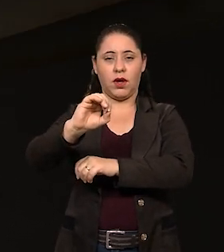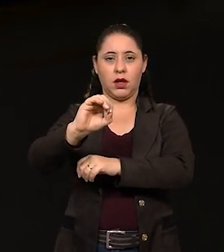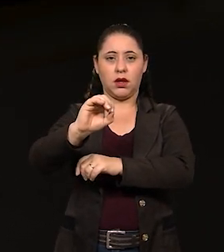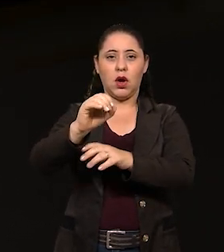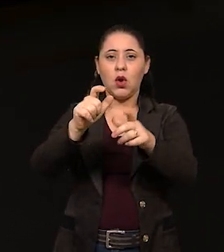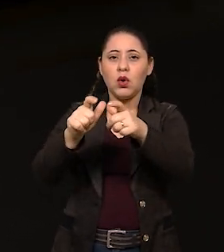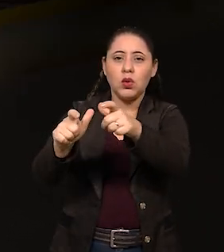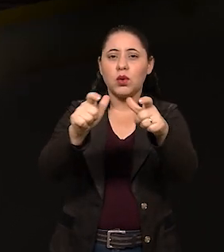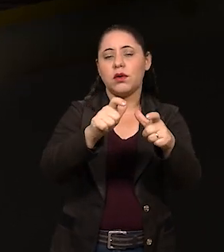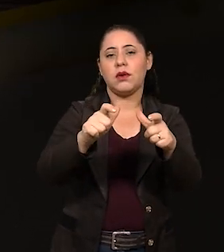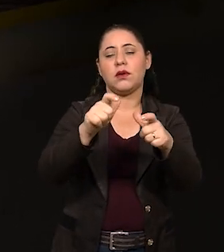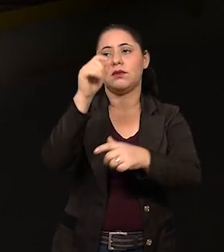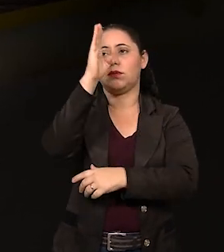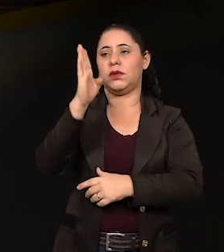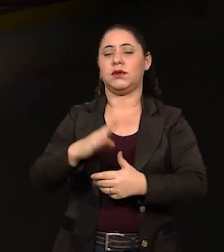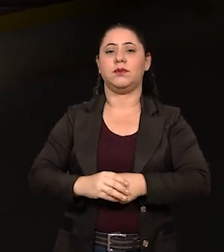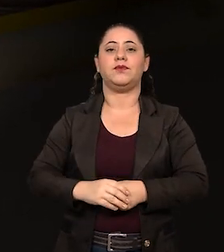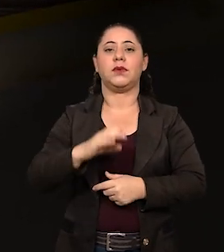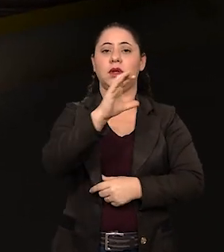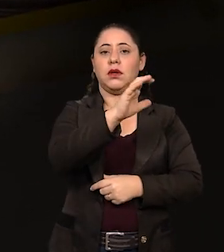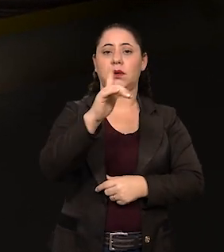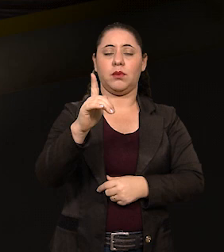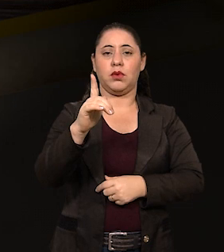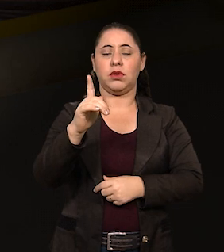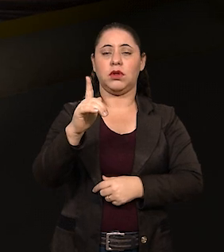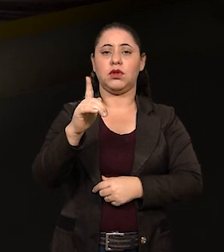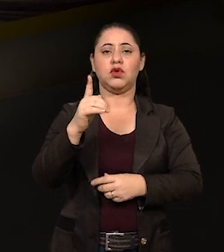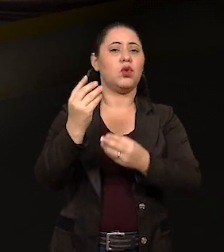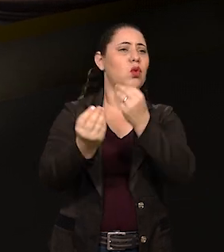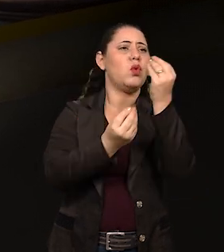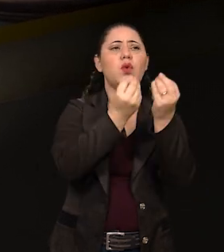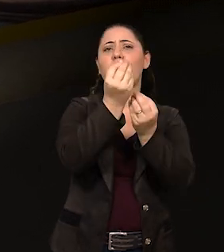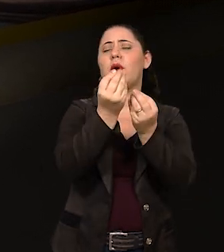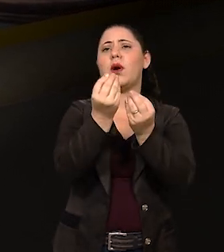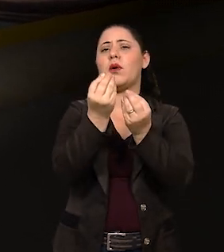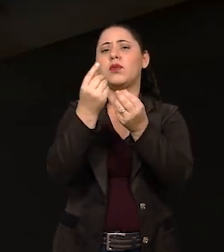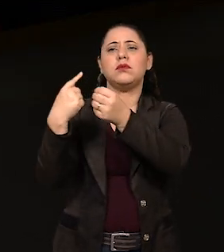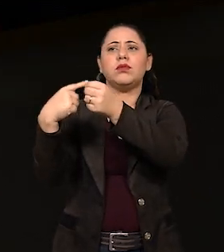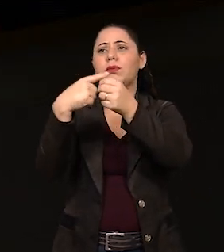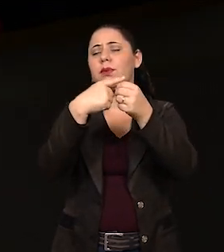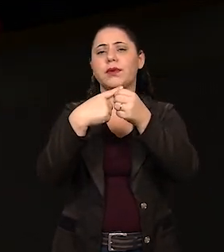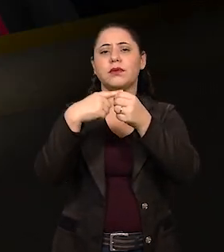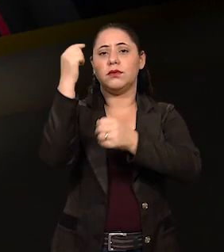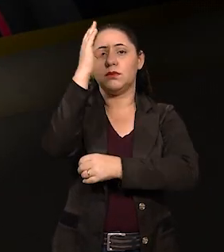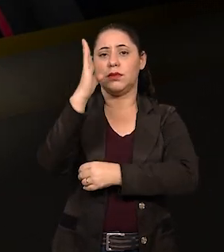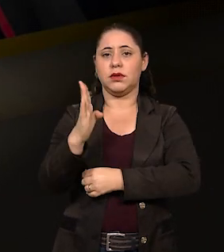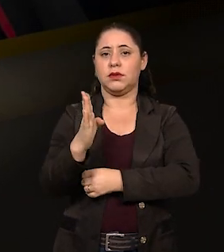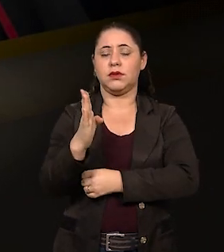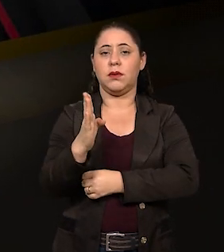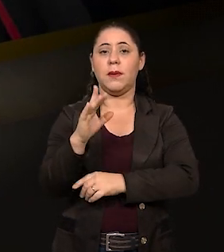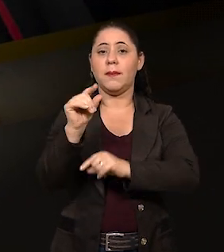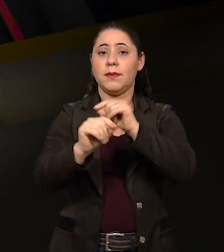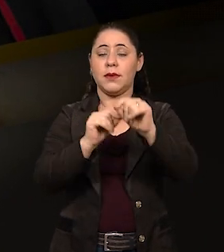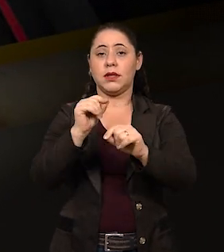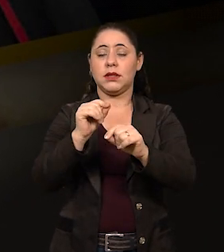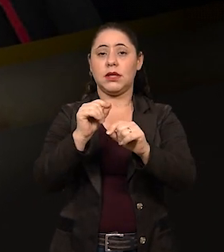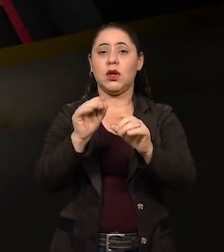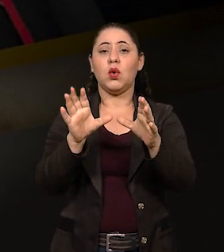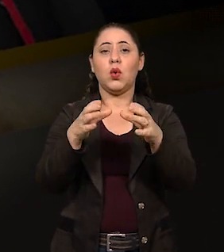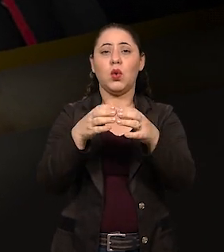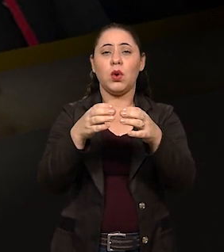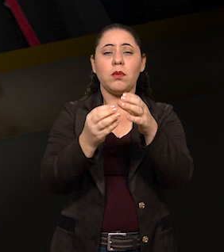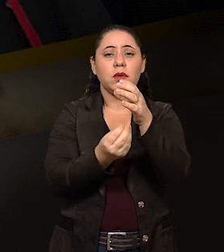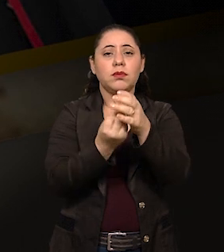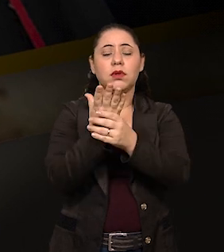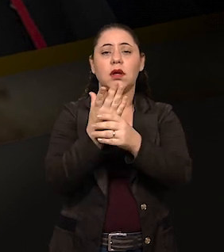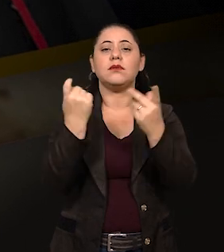capítulos ativos em todo o Brasil. Em Campo Grande, assim como em todas as outras cidades brasileiras, para que a célula